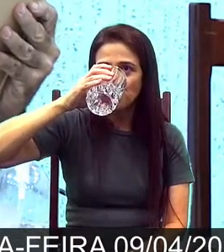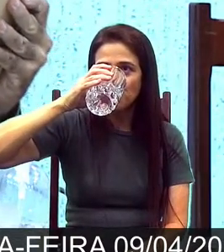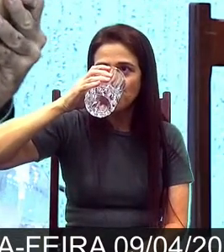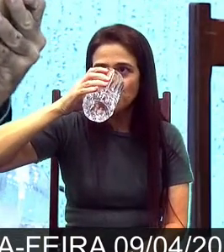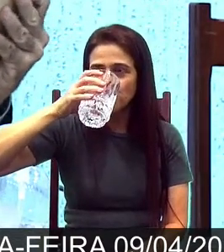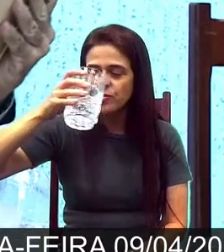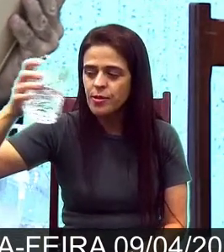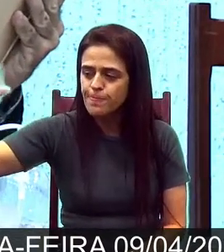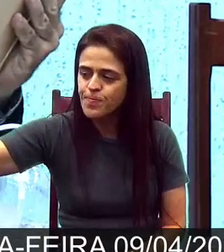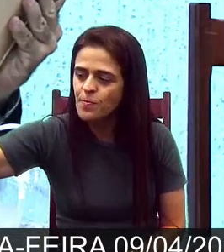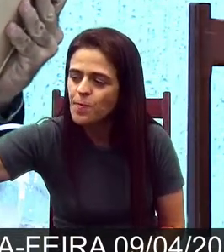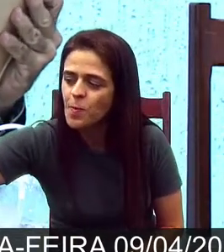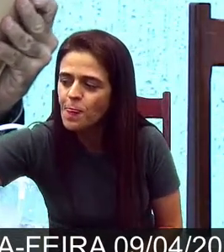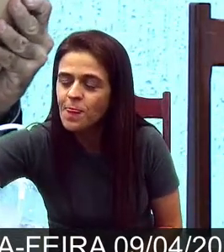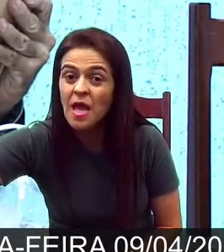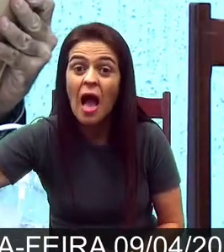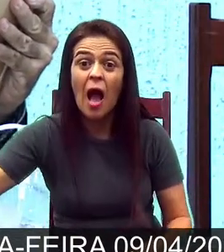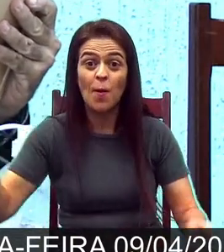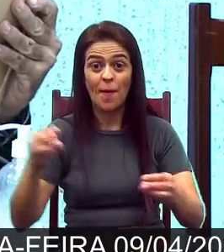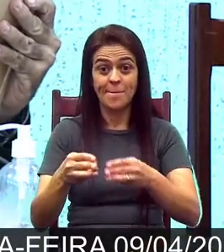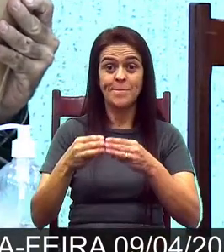apresentar a minha moção de aplauso, o nobre